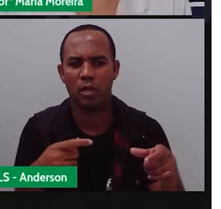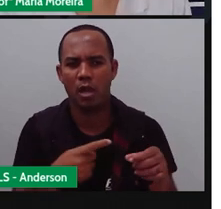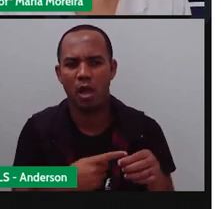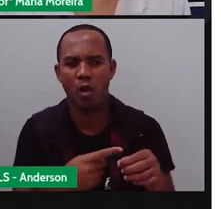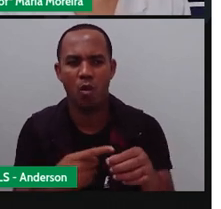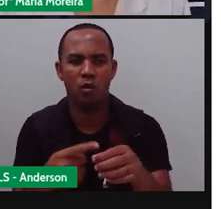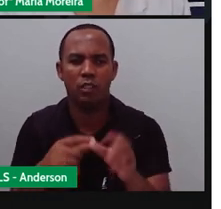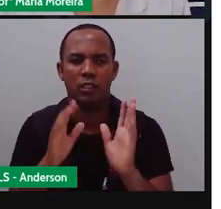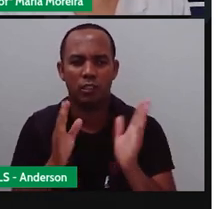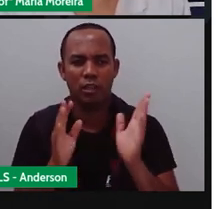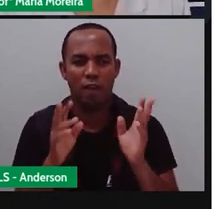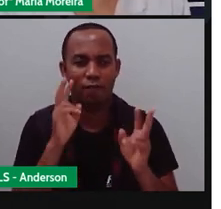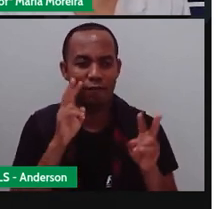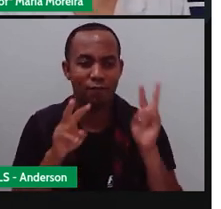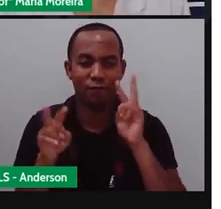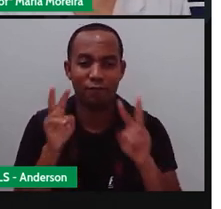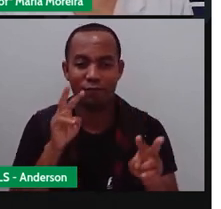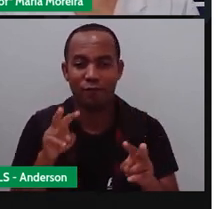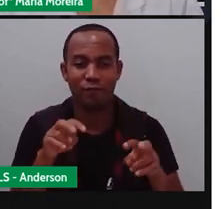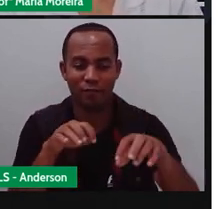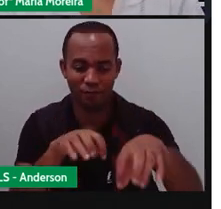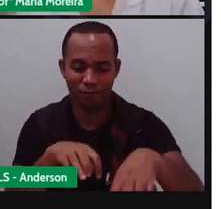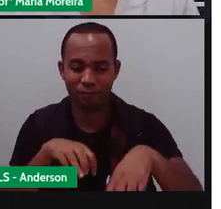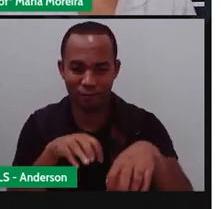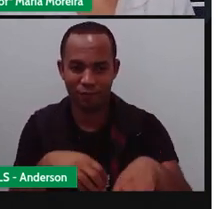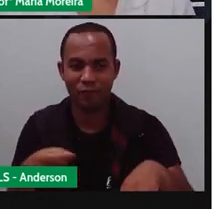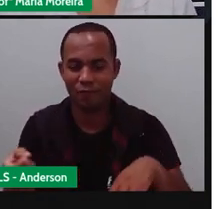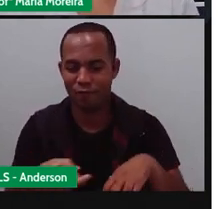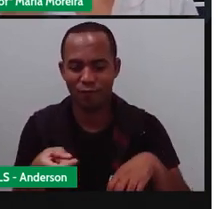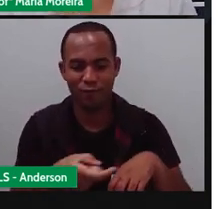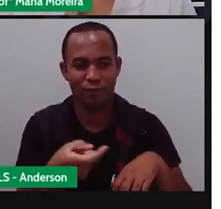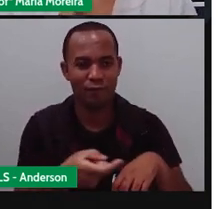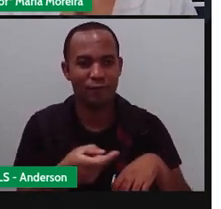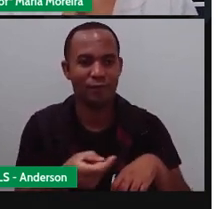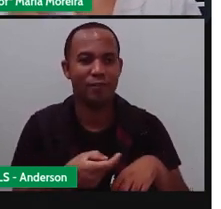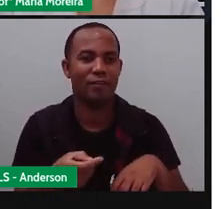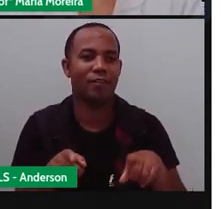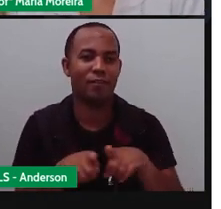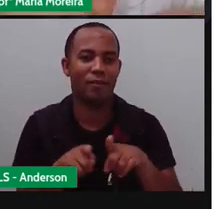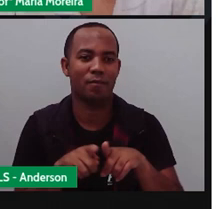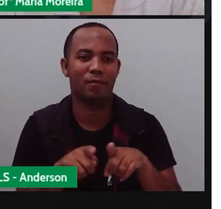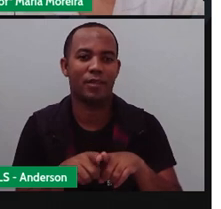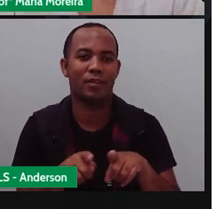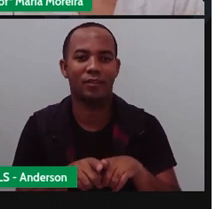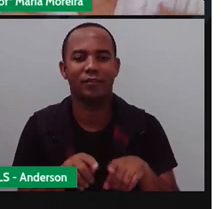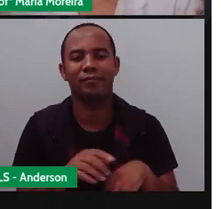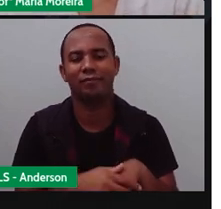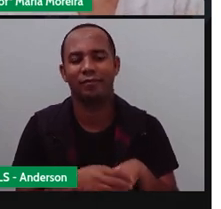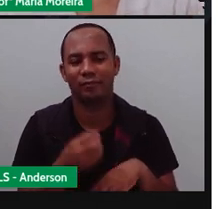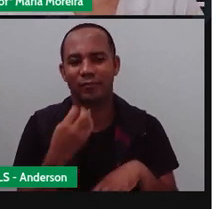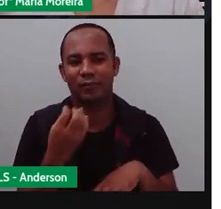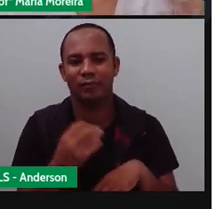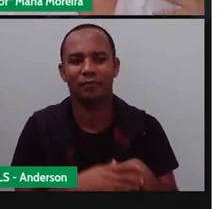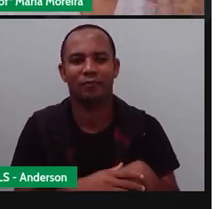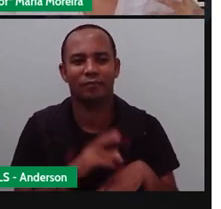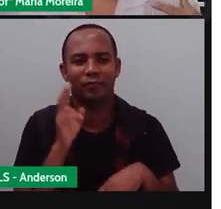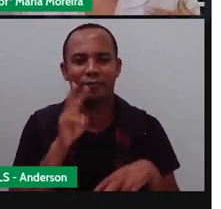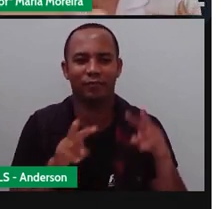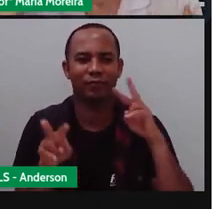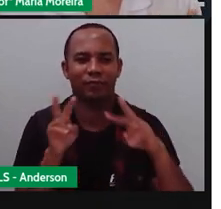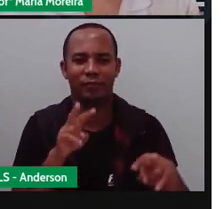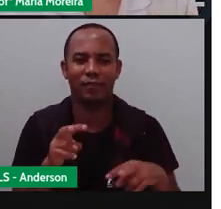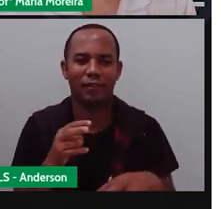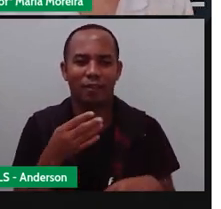já vi muito trator funcionando colhedeira né o bom pessoal da época do Milho aí que contrata para